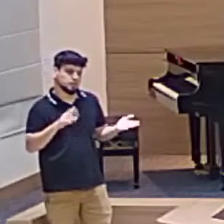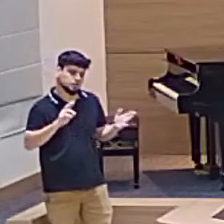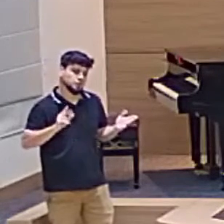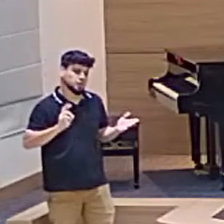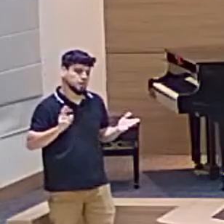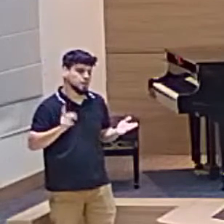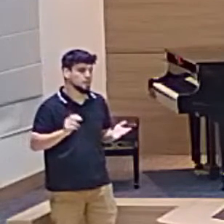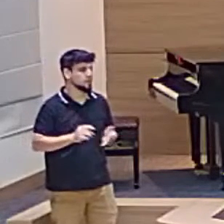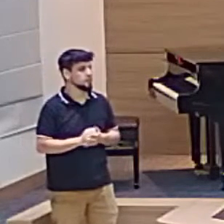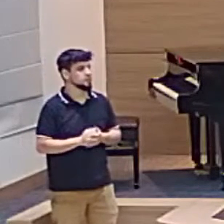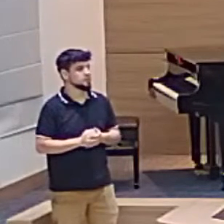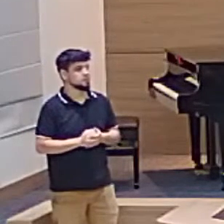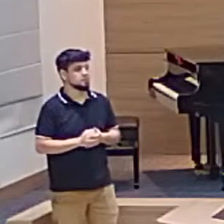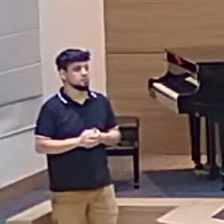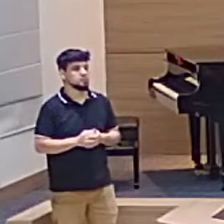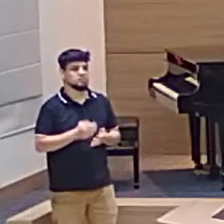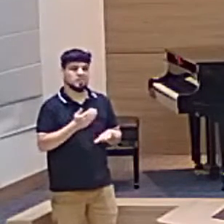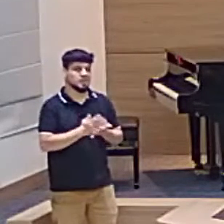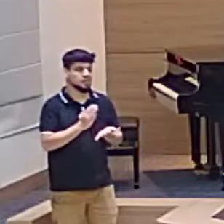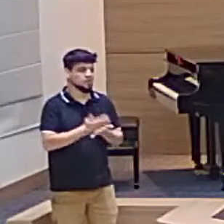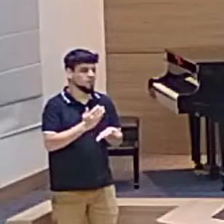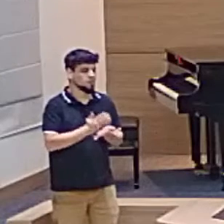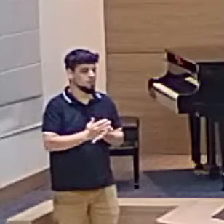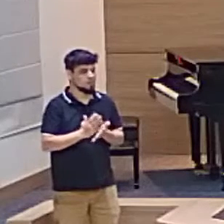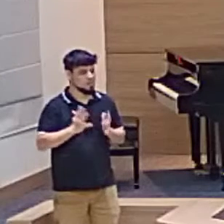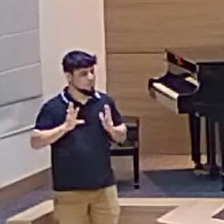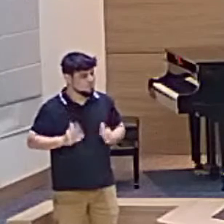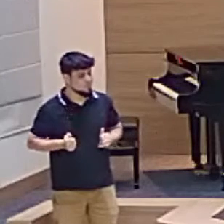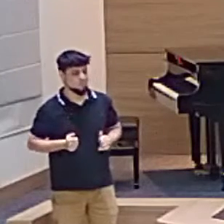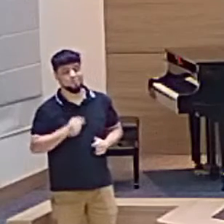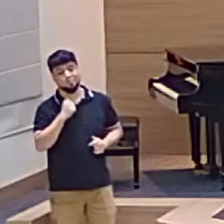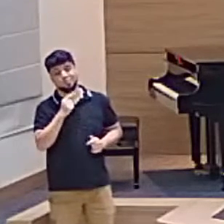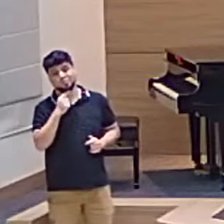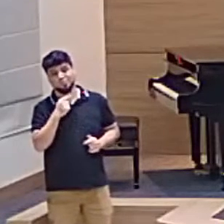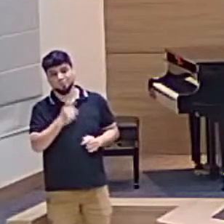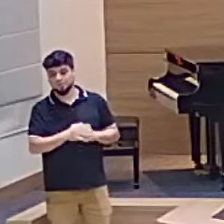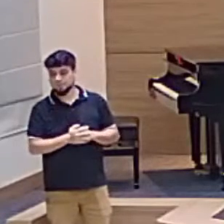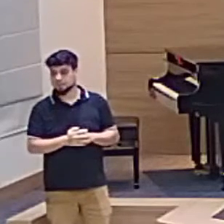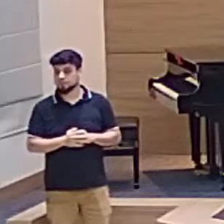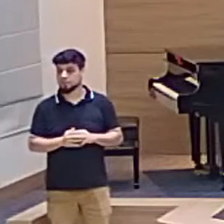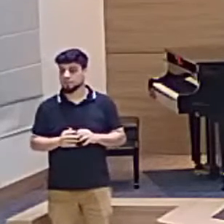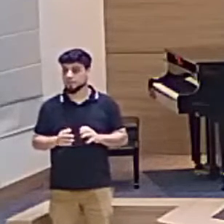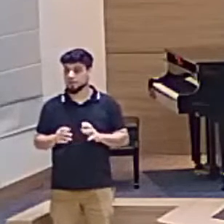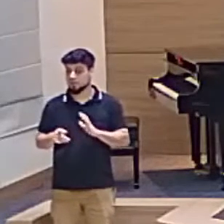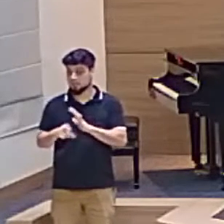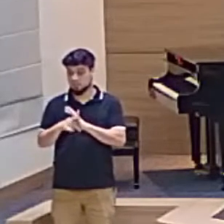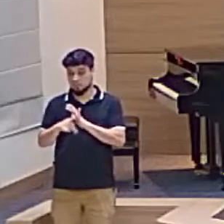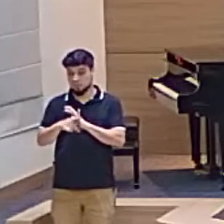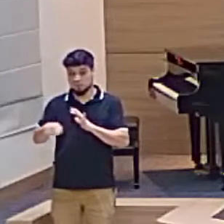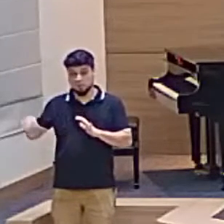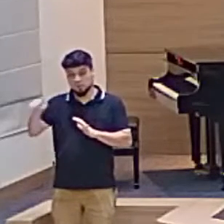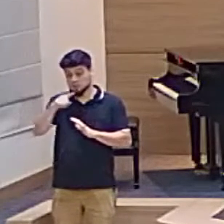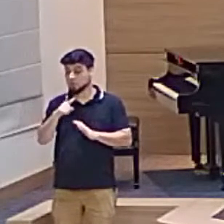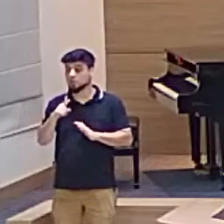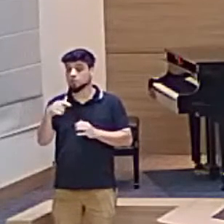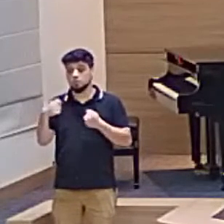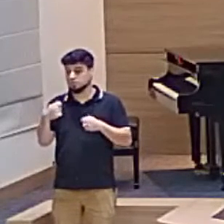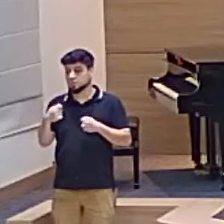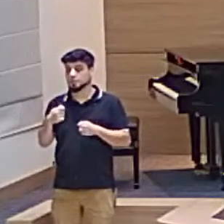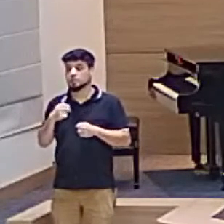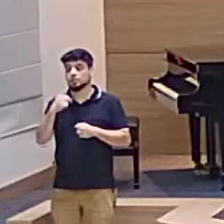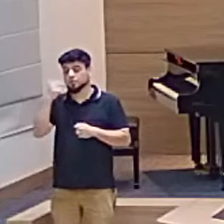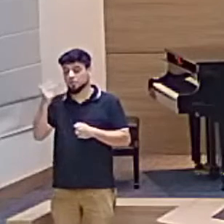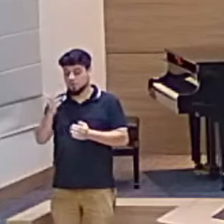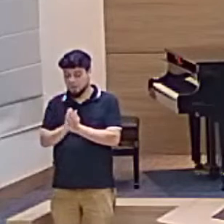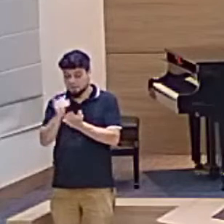tem nada a ver para você gosta de Pureza passou passou não irmãos nós vamos podemos ter vergonha do que a bíblia preconiza